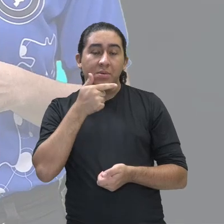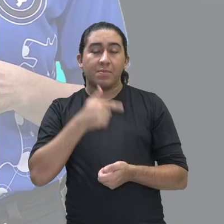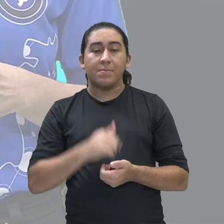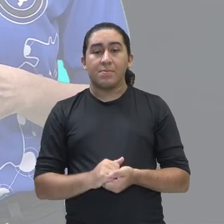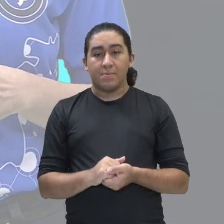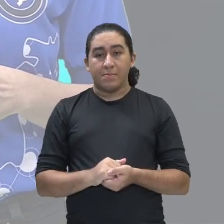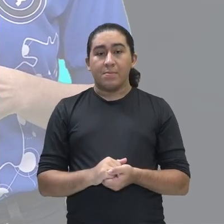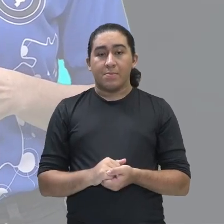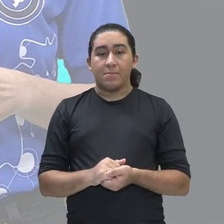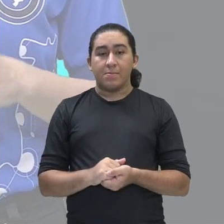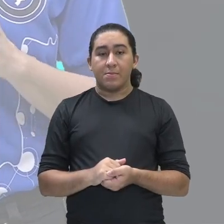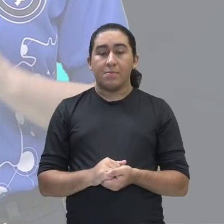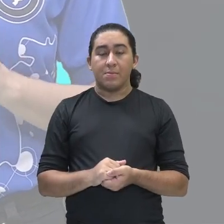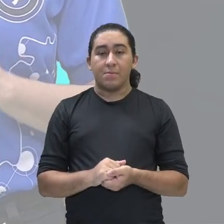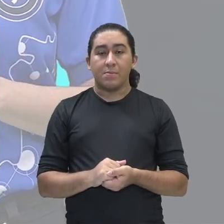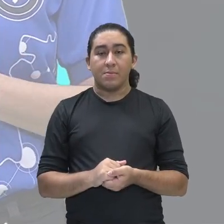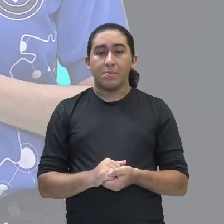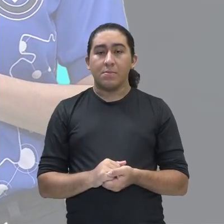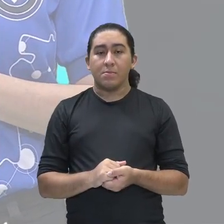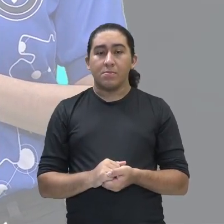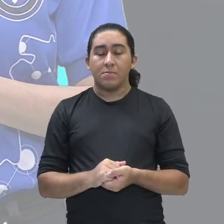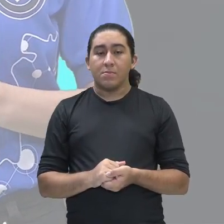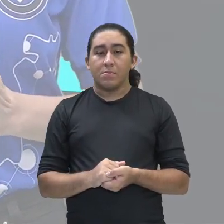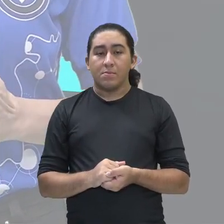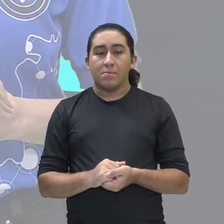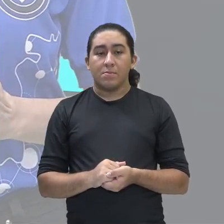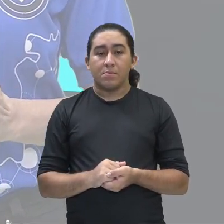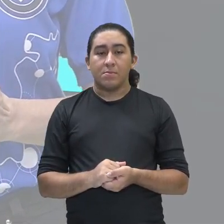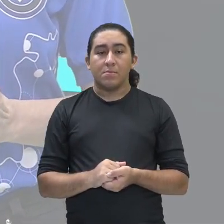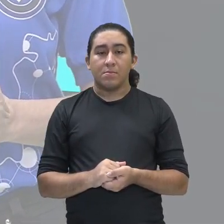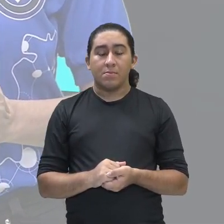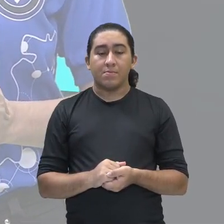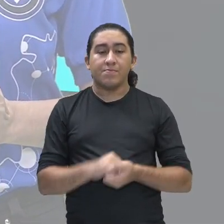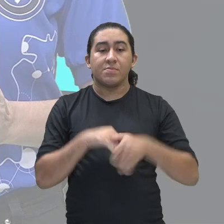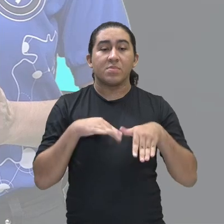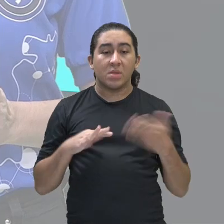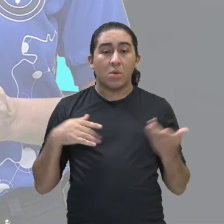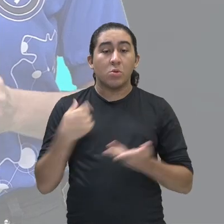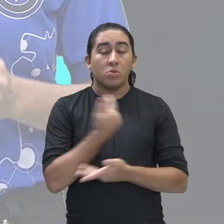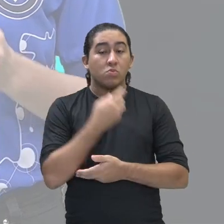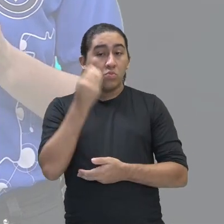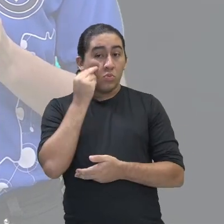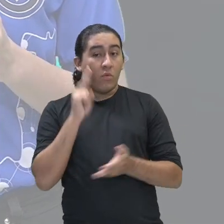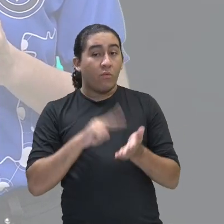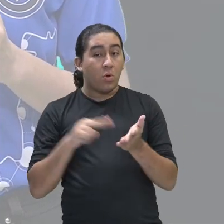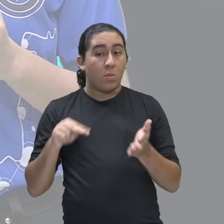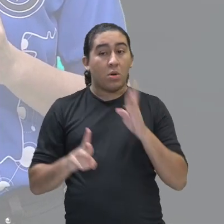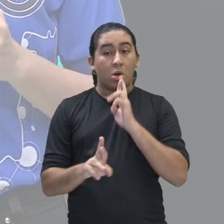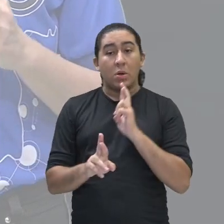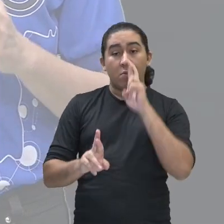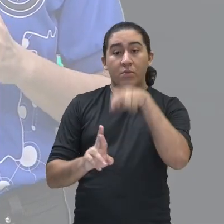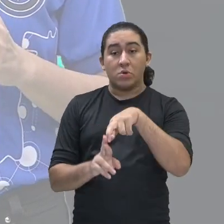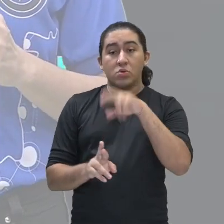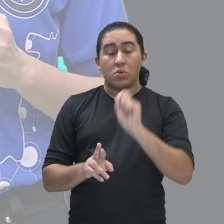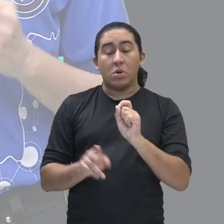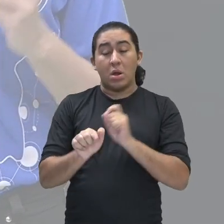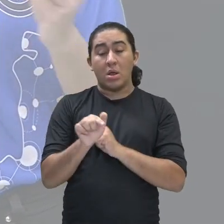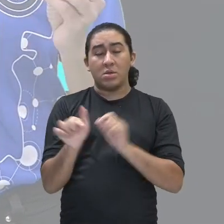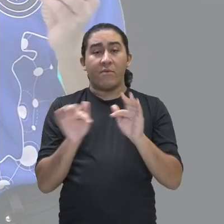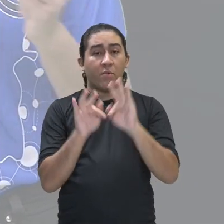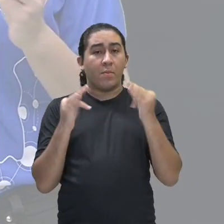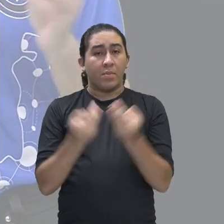cônjuge. Cônjuge. Spouse. Spouse. Spouse.